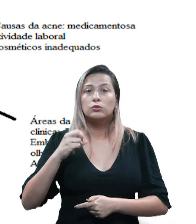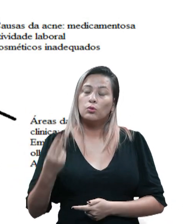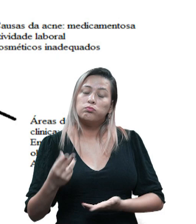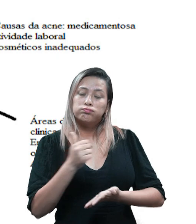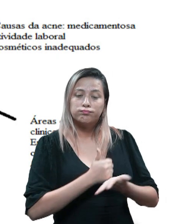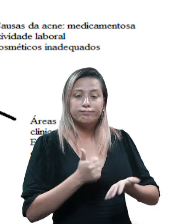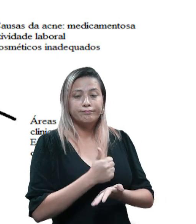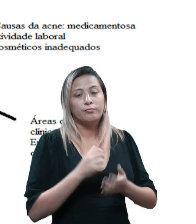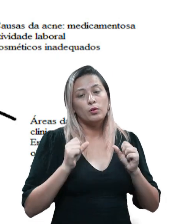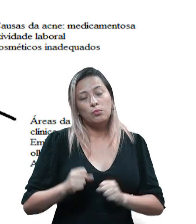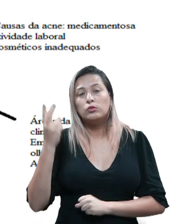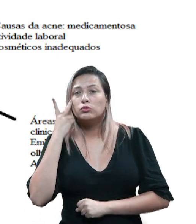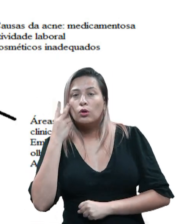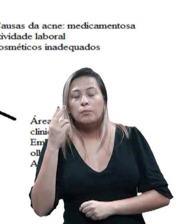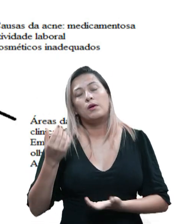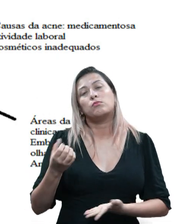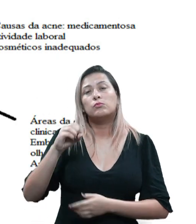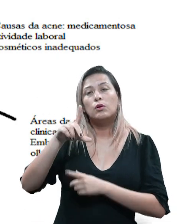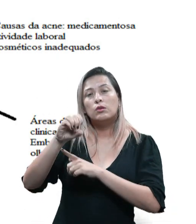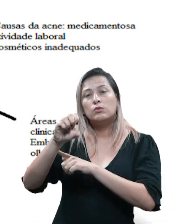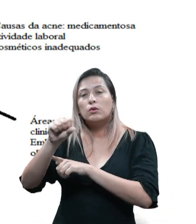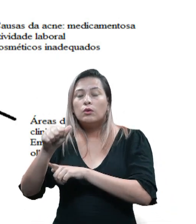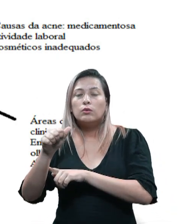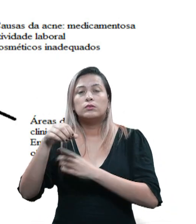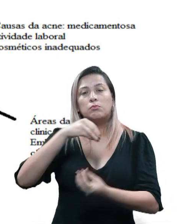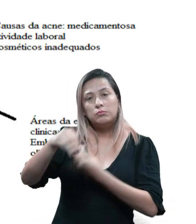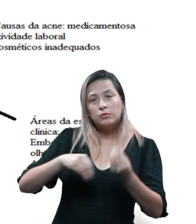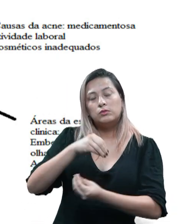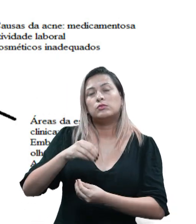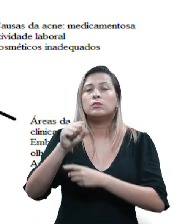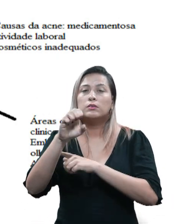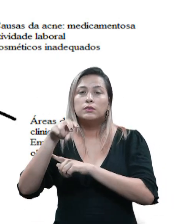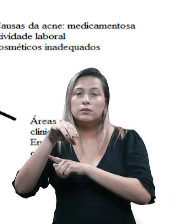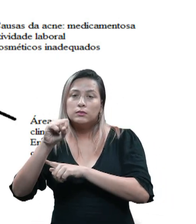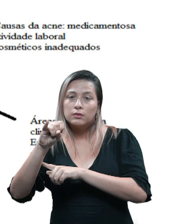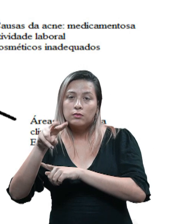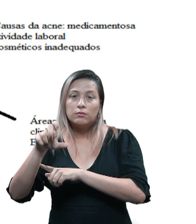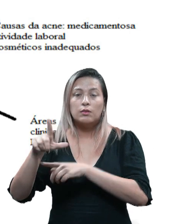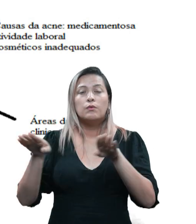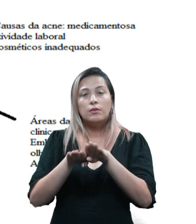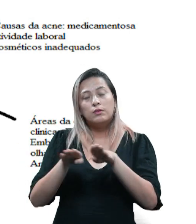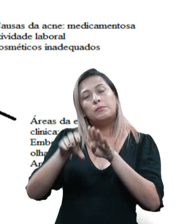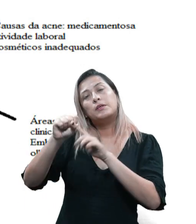apresentar-se normal, oleosa, mista, sensível, seca.